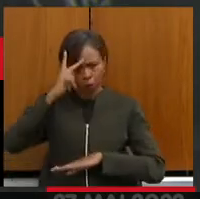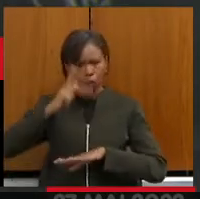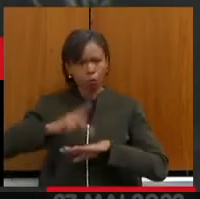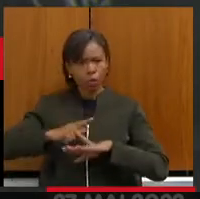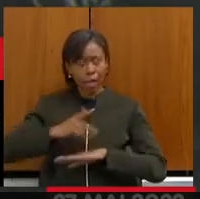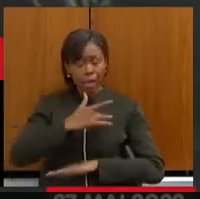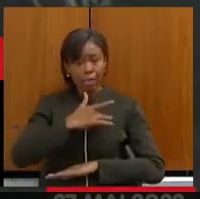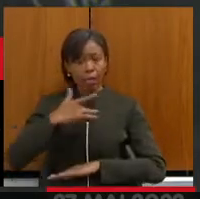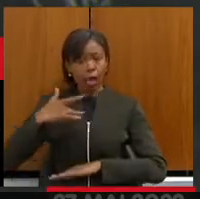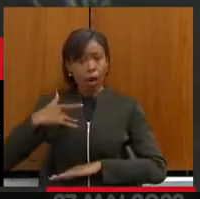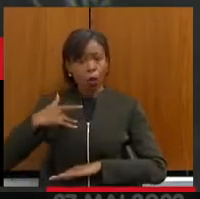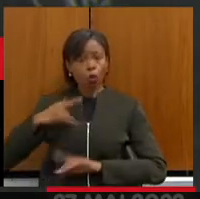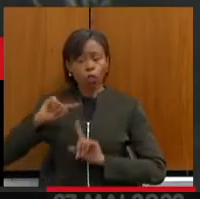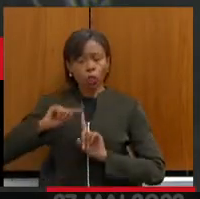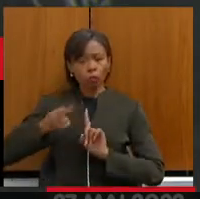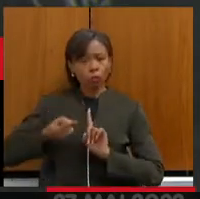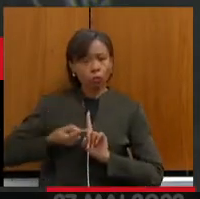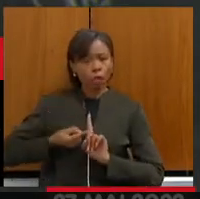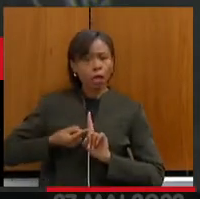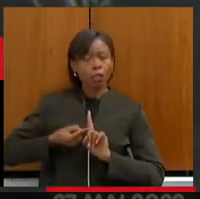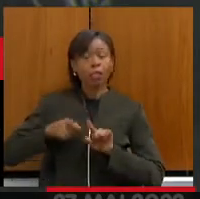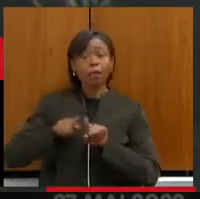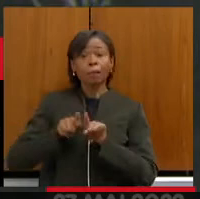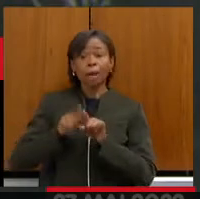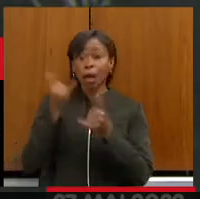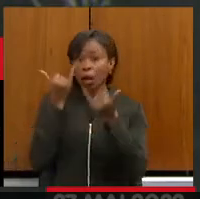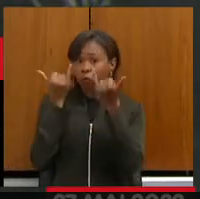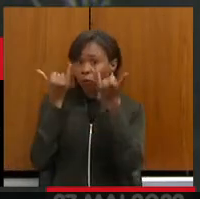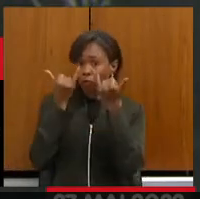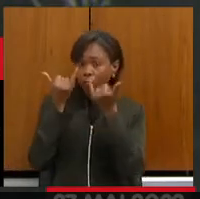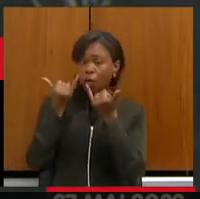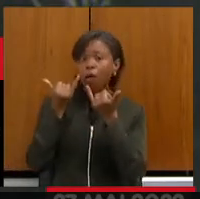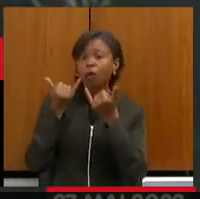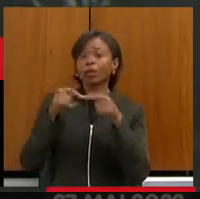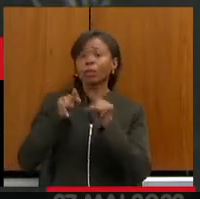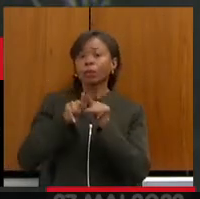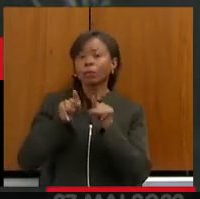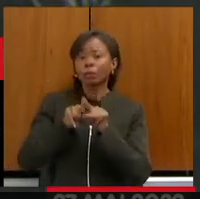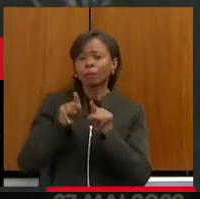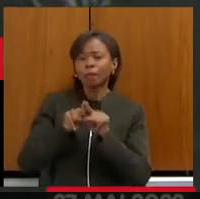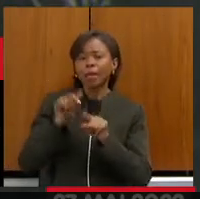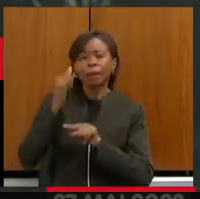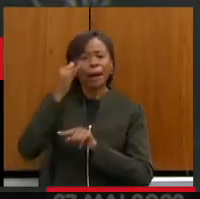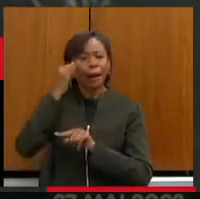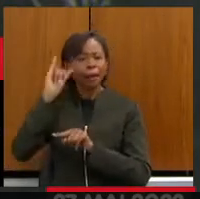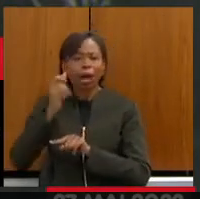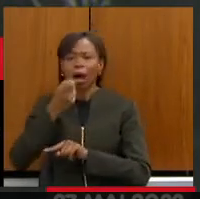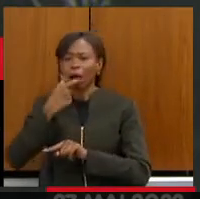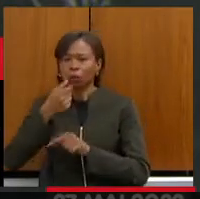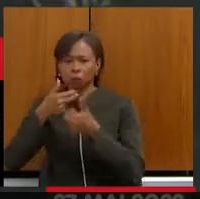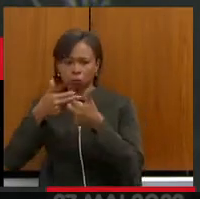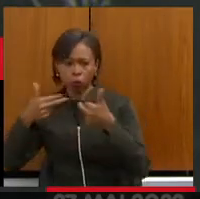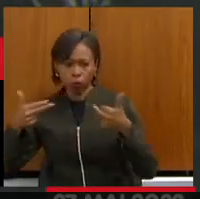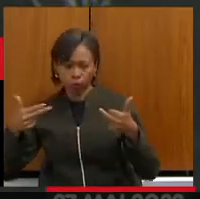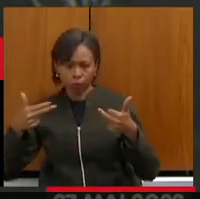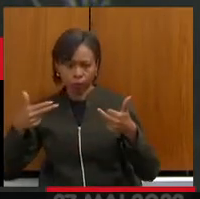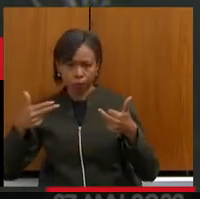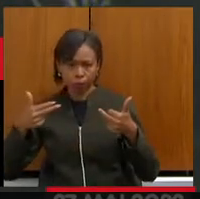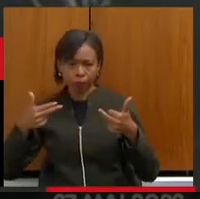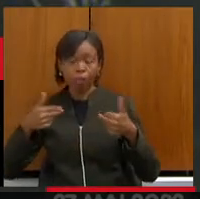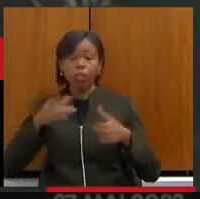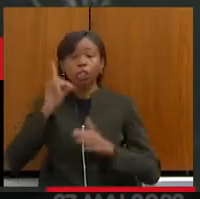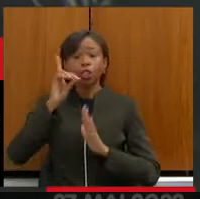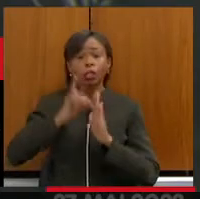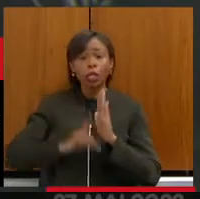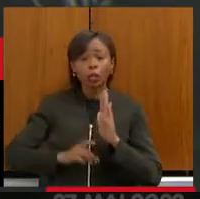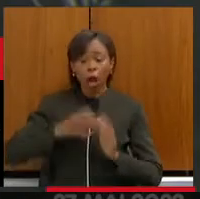bem como acesso à informação e aos meios contraceptivos que o direito ou a e no Brasil conforme estabelecido